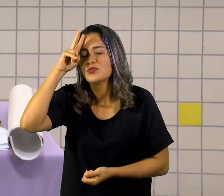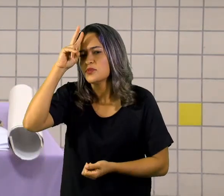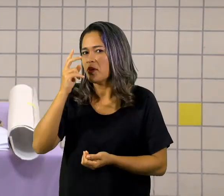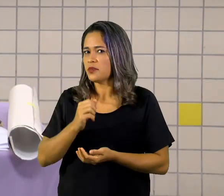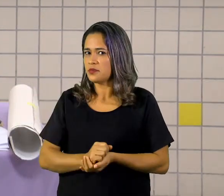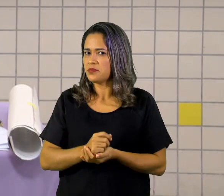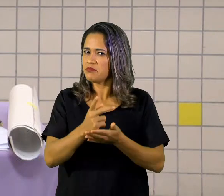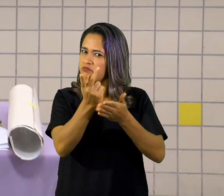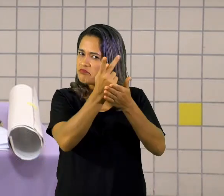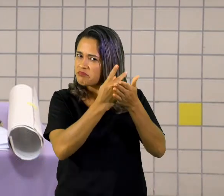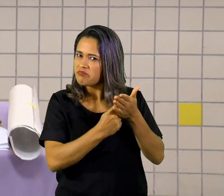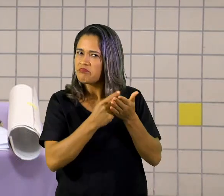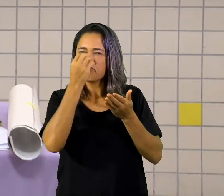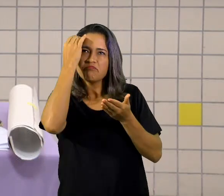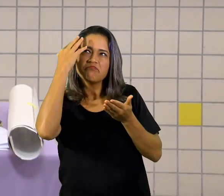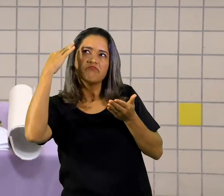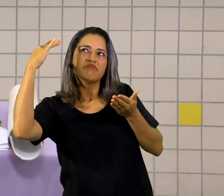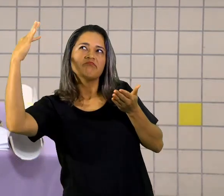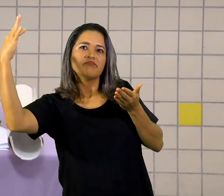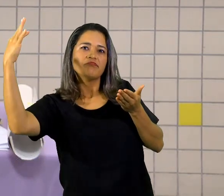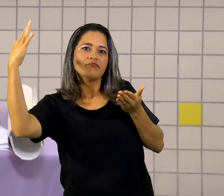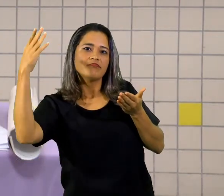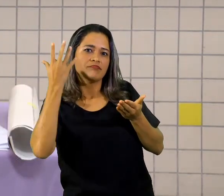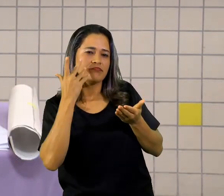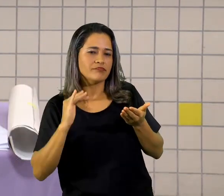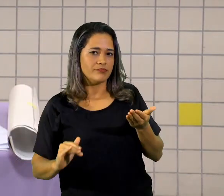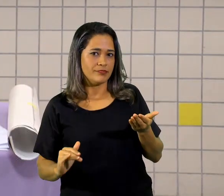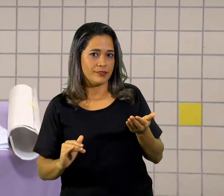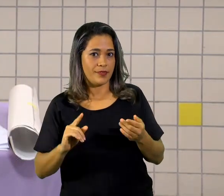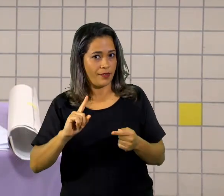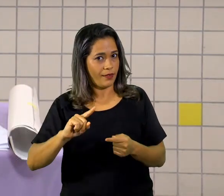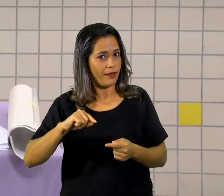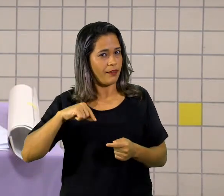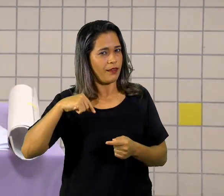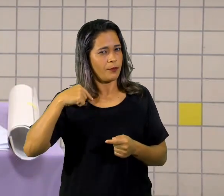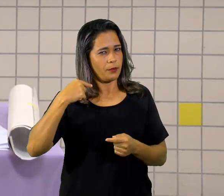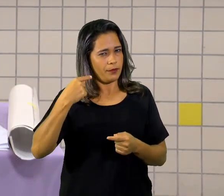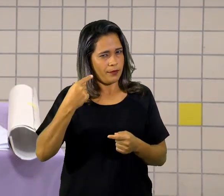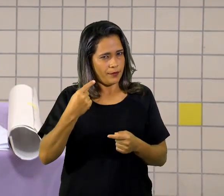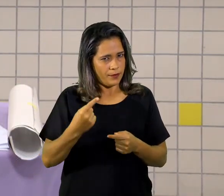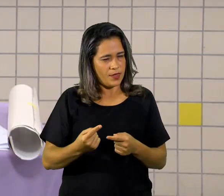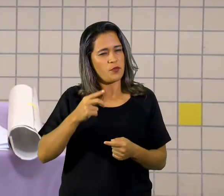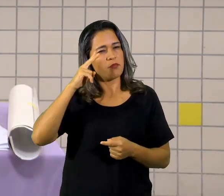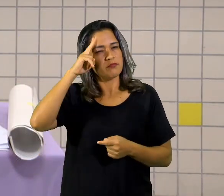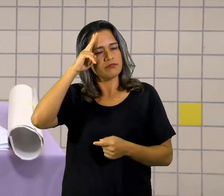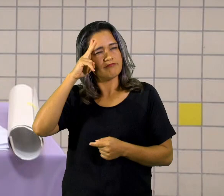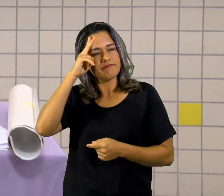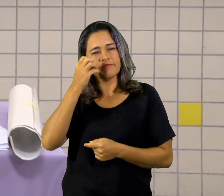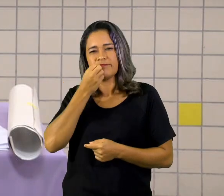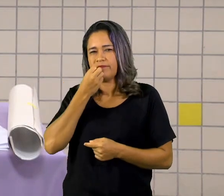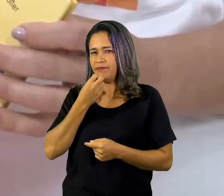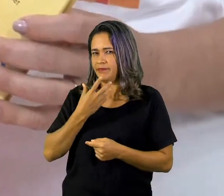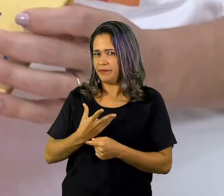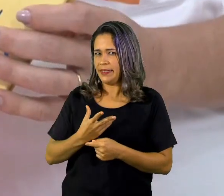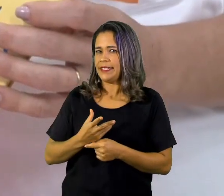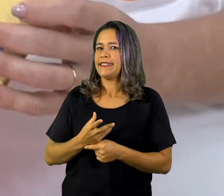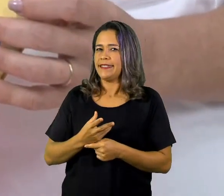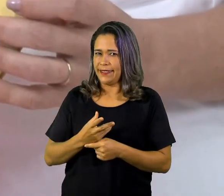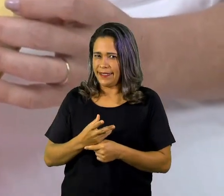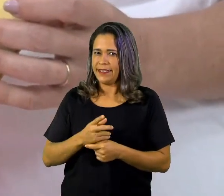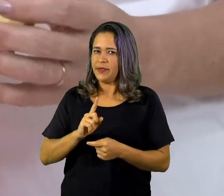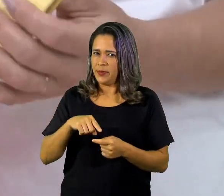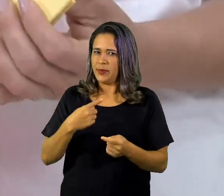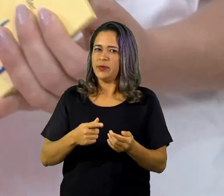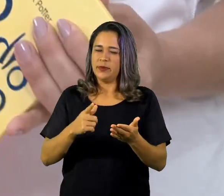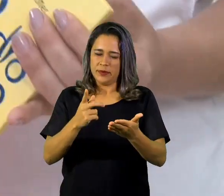da imaginação da criança. Então, depois de uma bela história, geralmente sai um belo